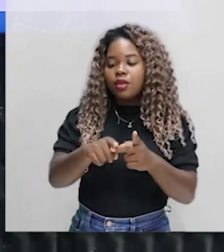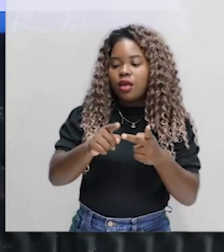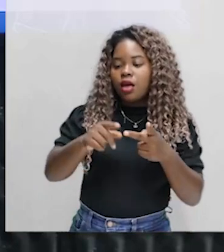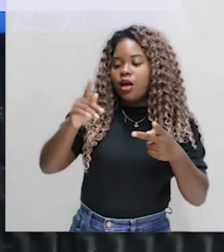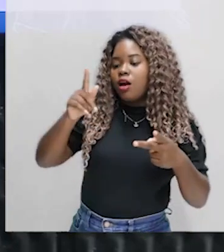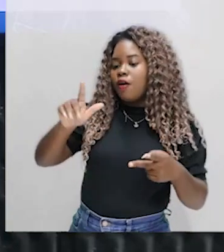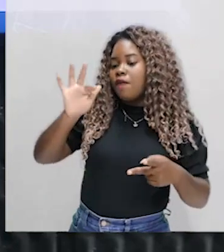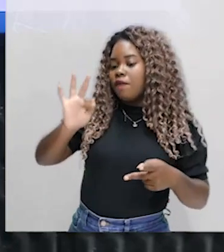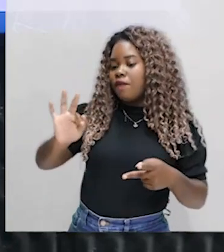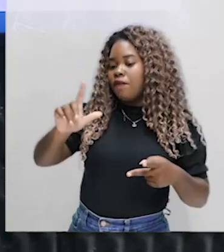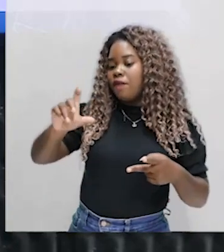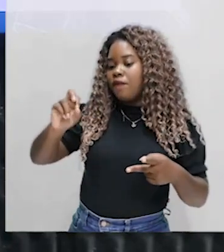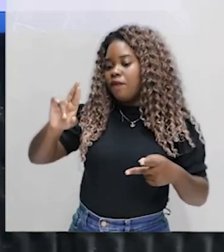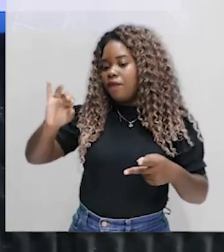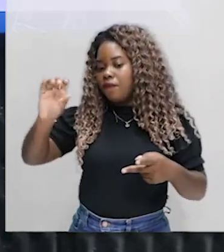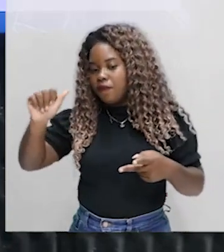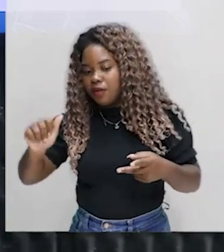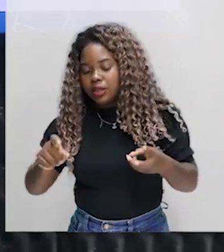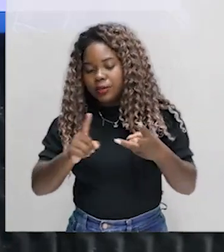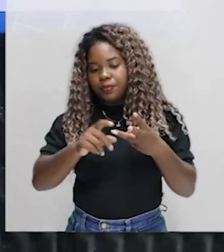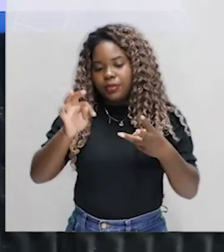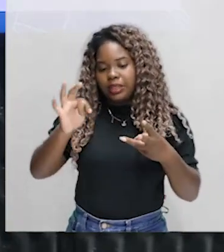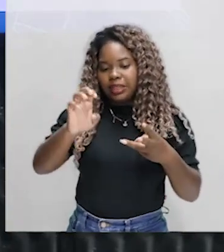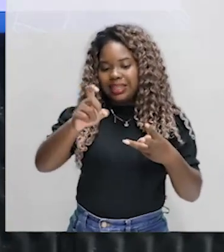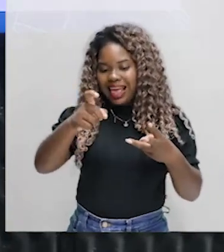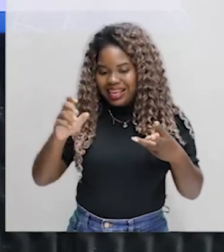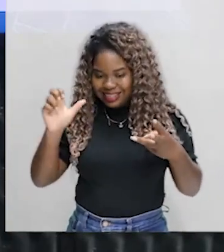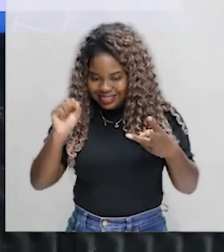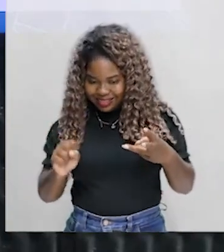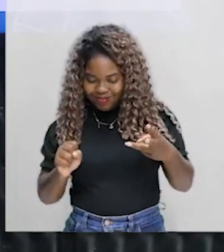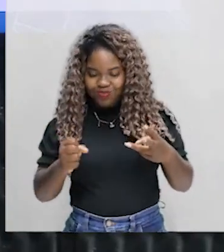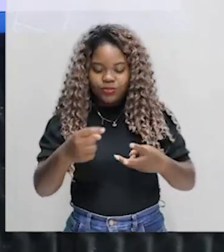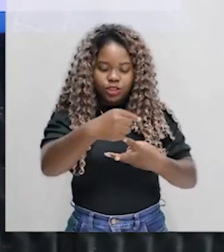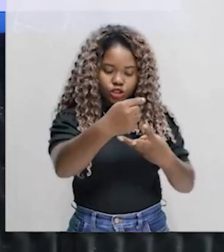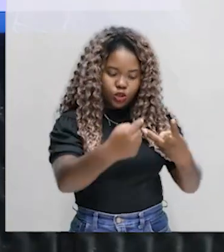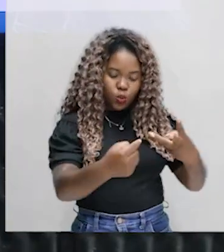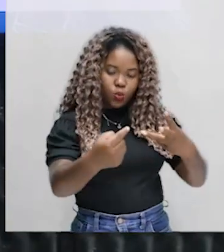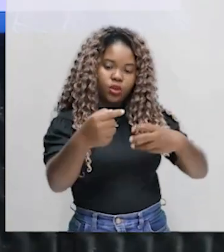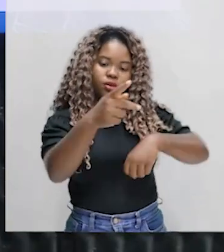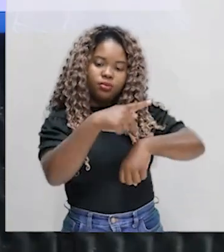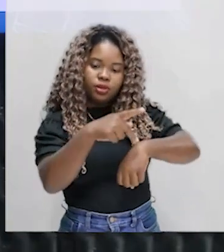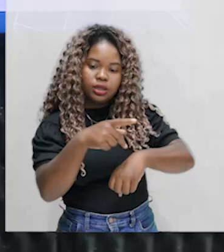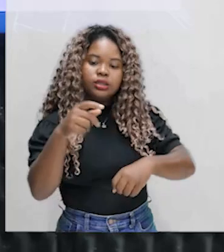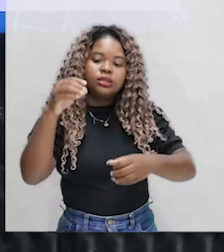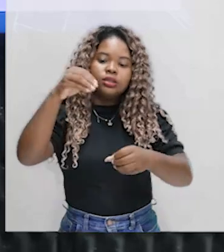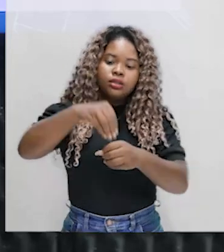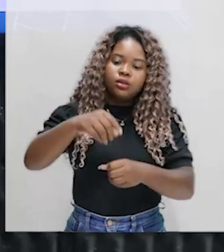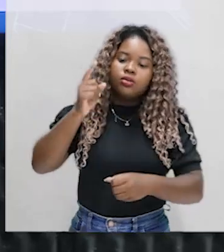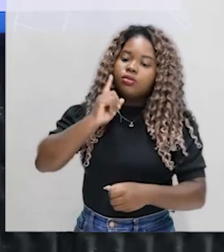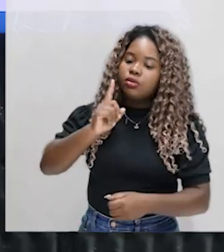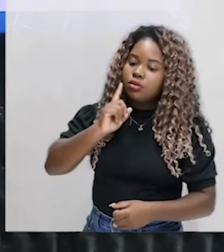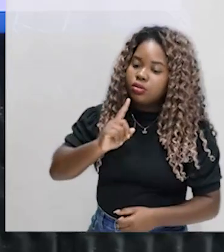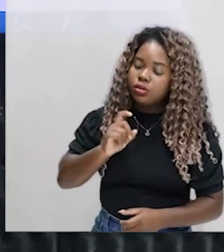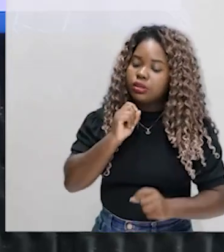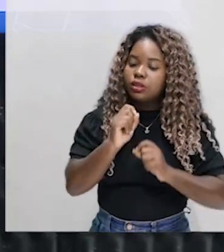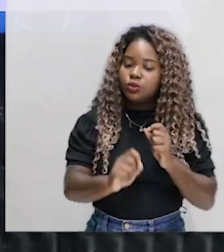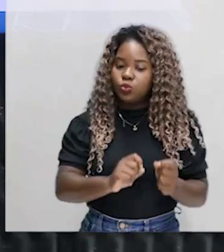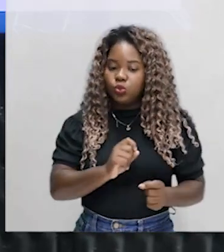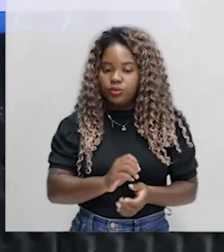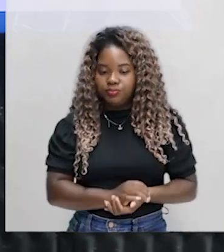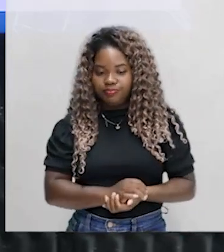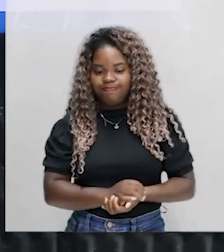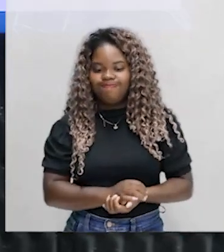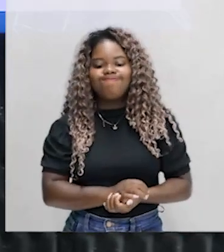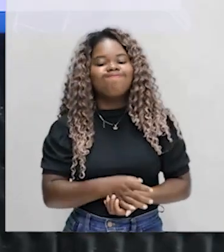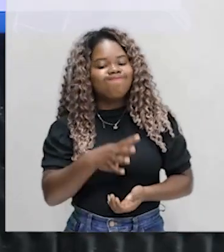tá? São 3 países dentro dos Estados Unidos em que se conhece e se